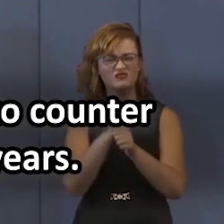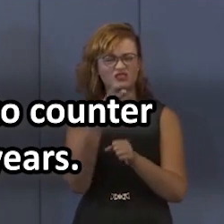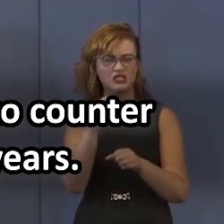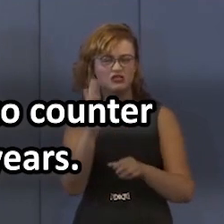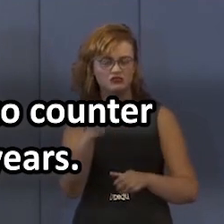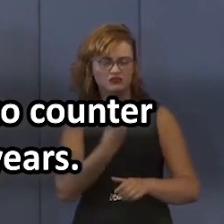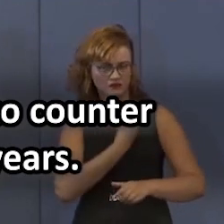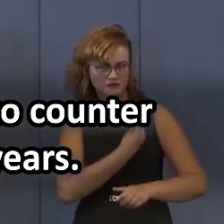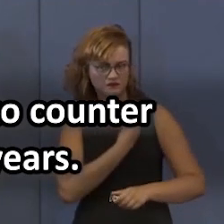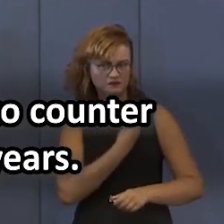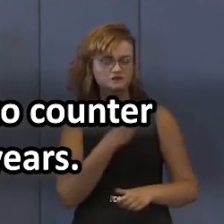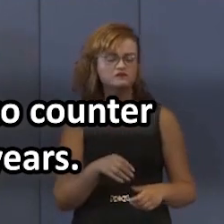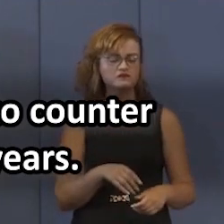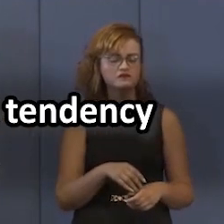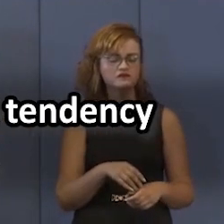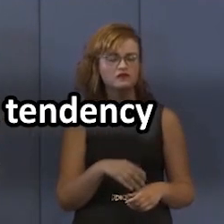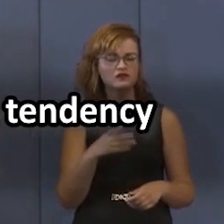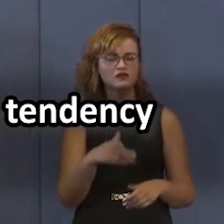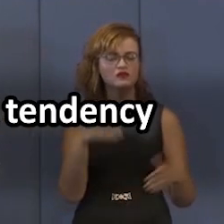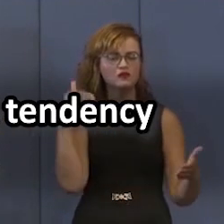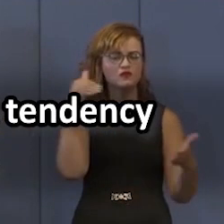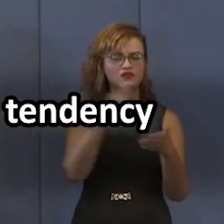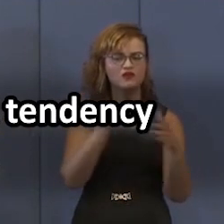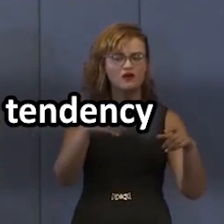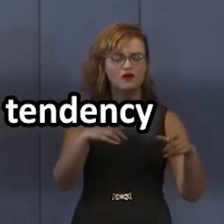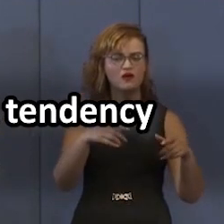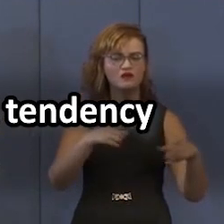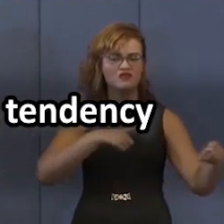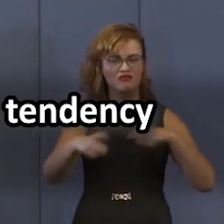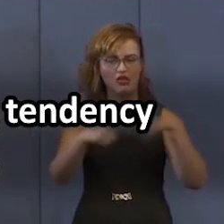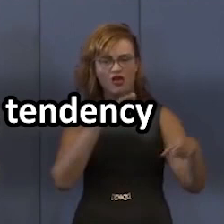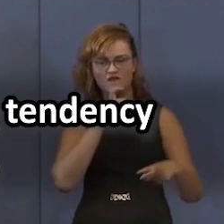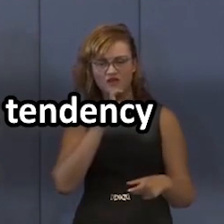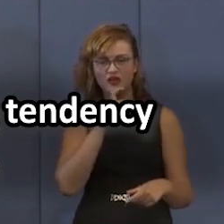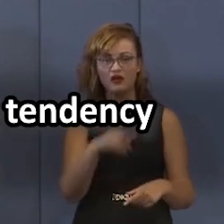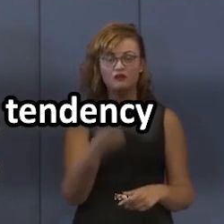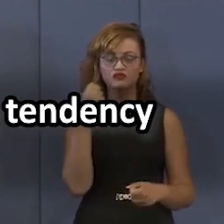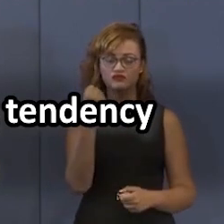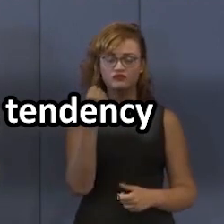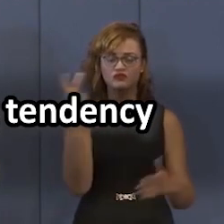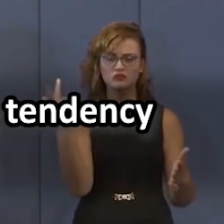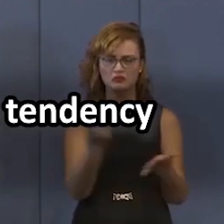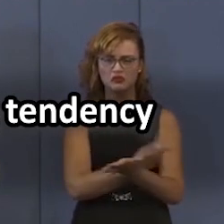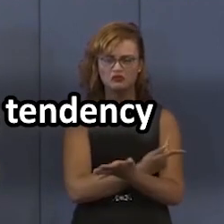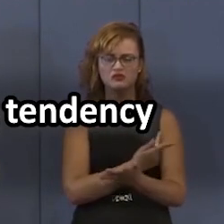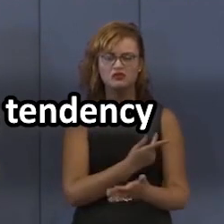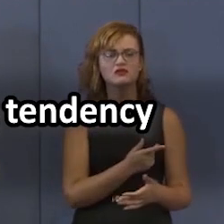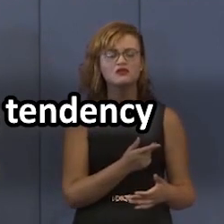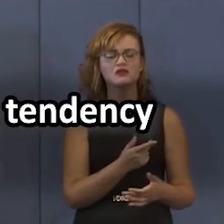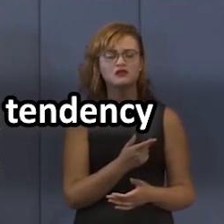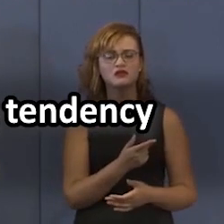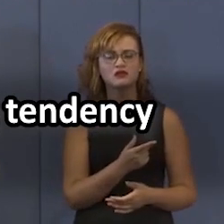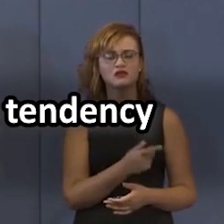né? A partir do final da Guerra Fria, foi muito forte a tendência a